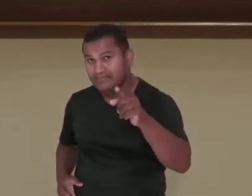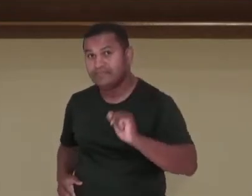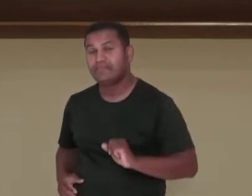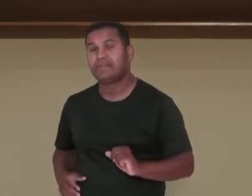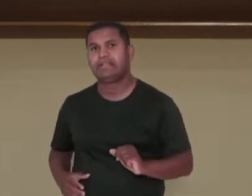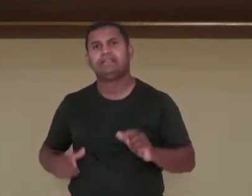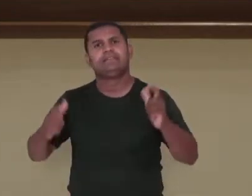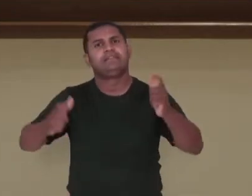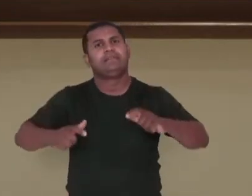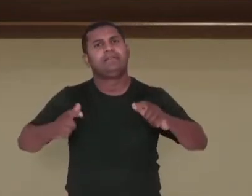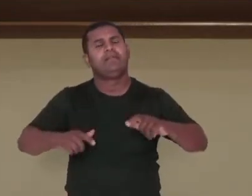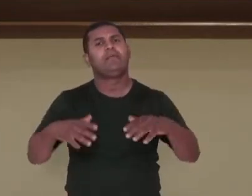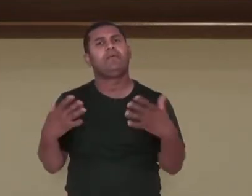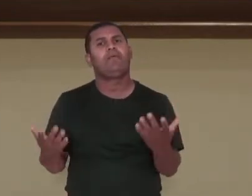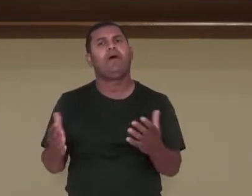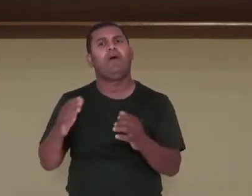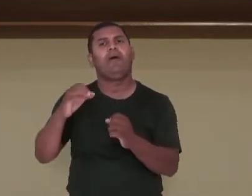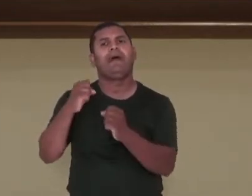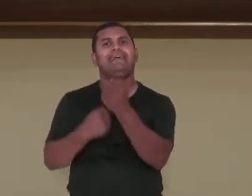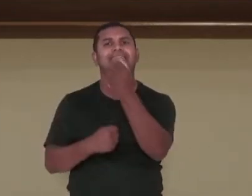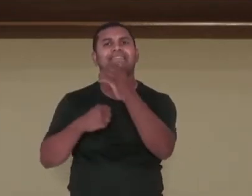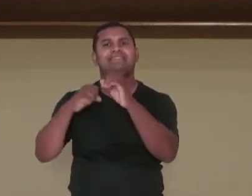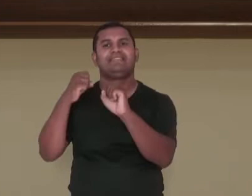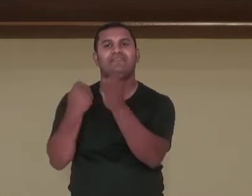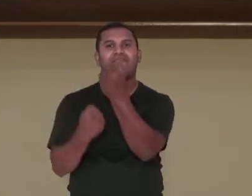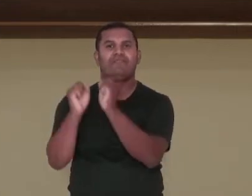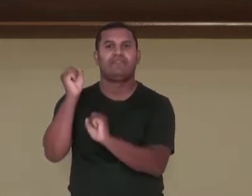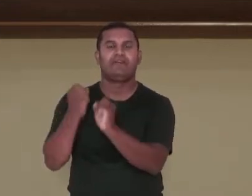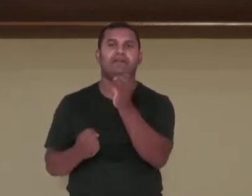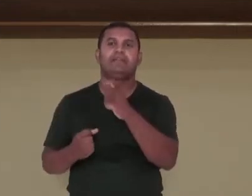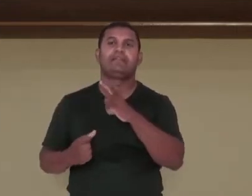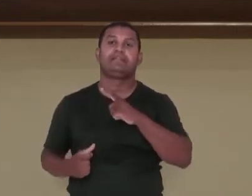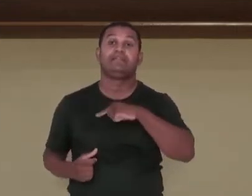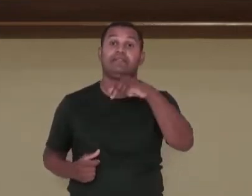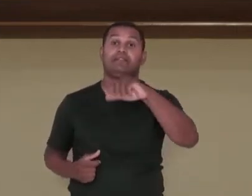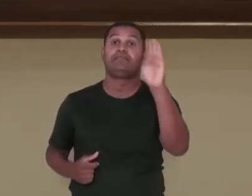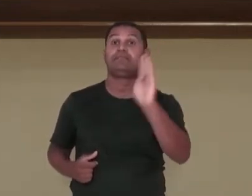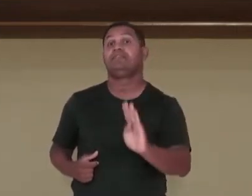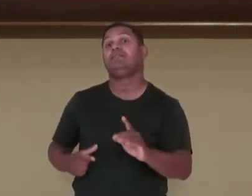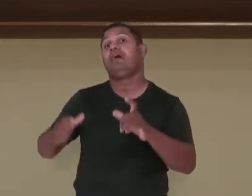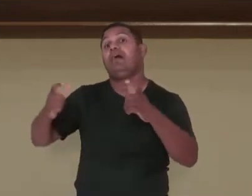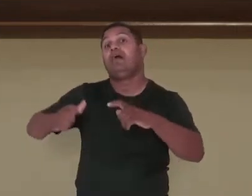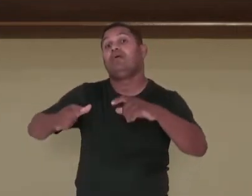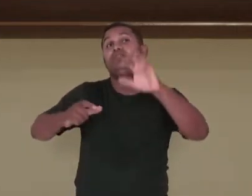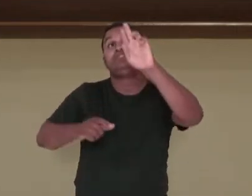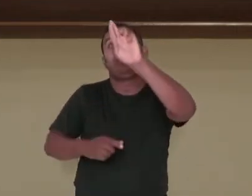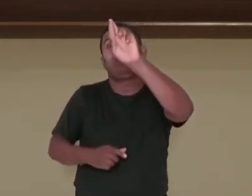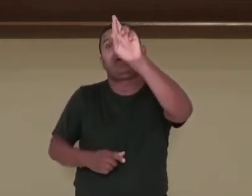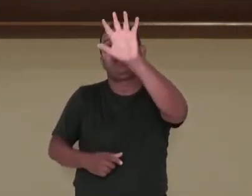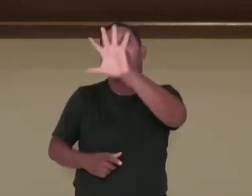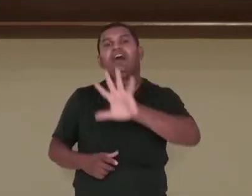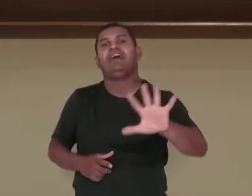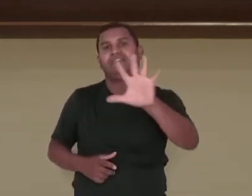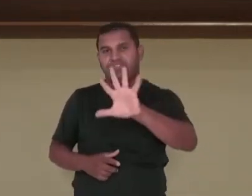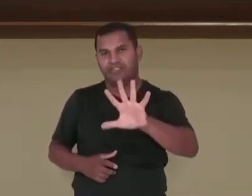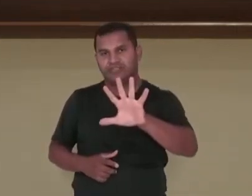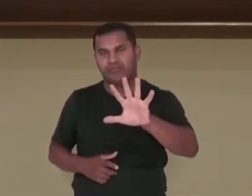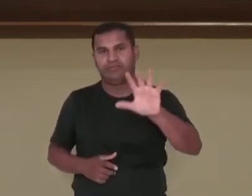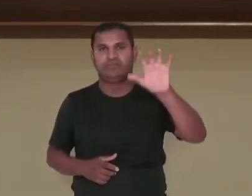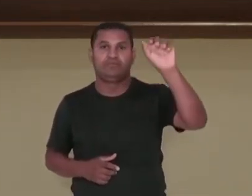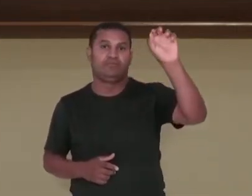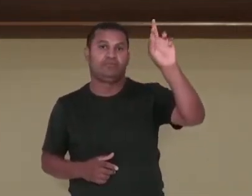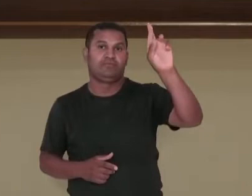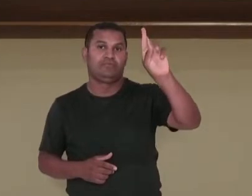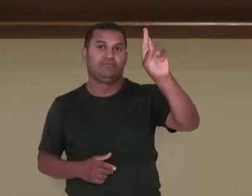a industrialização aqui no Brasil, ela vai ter início no Sudeste, principalmente em São Paulo e no Rio